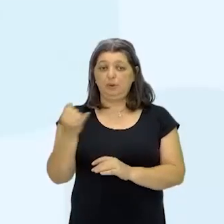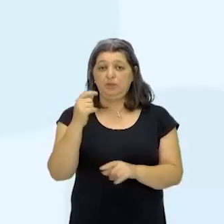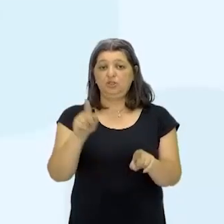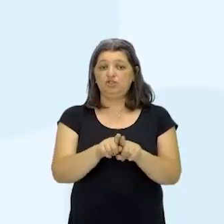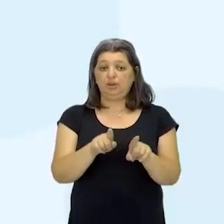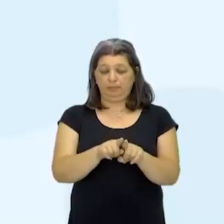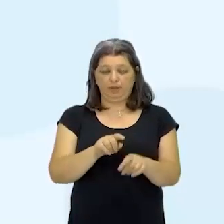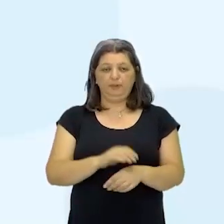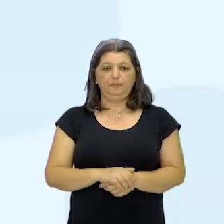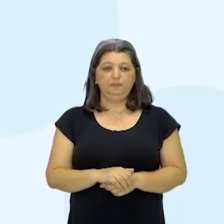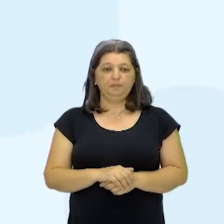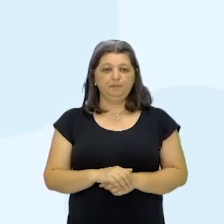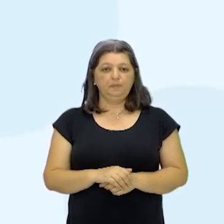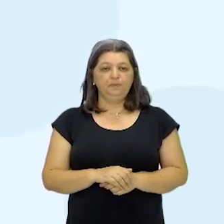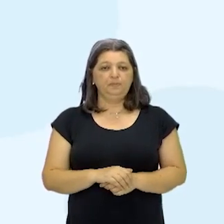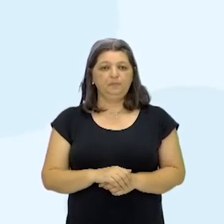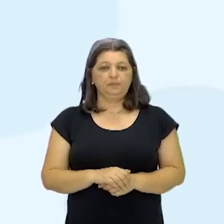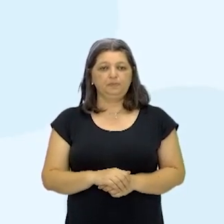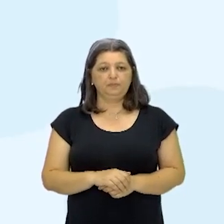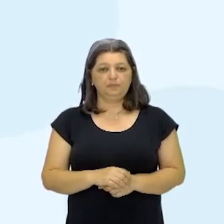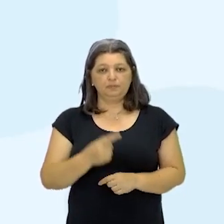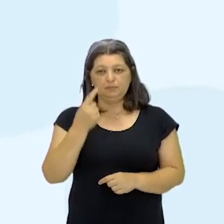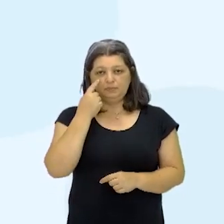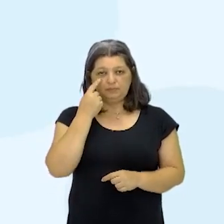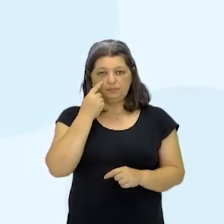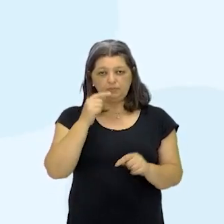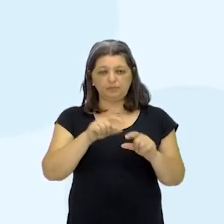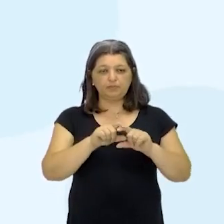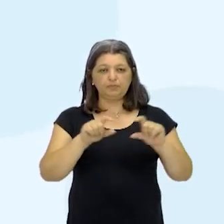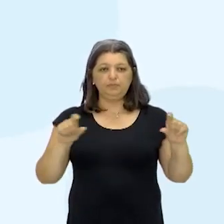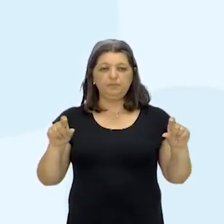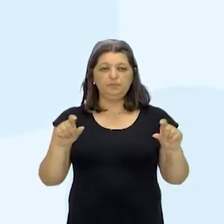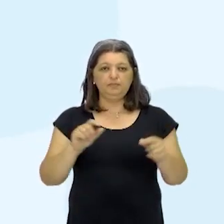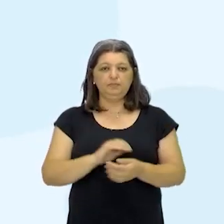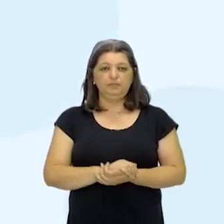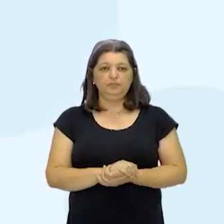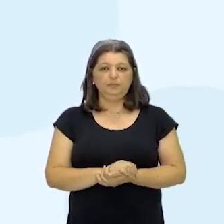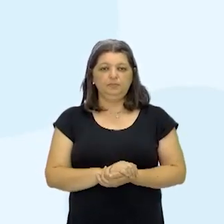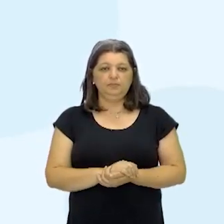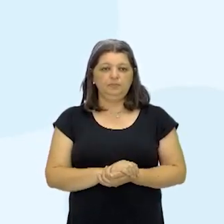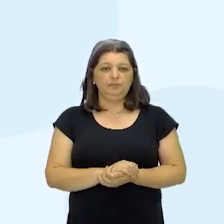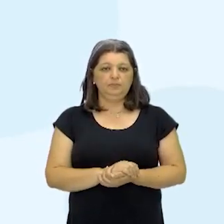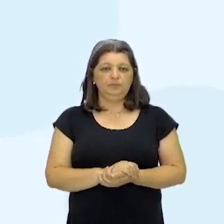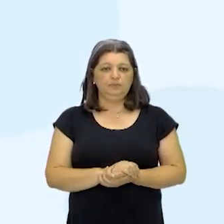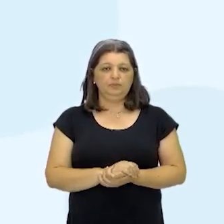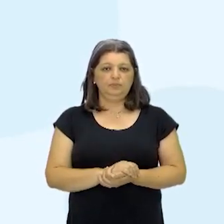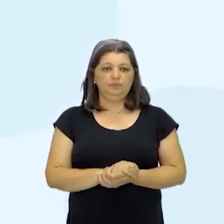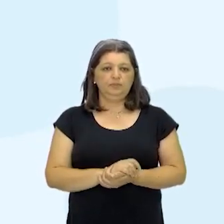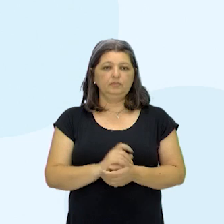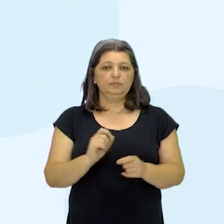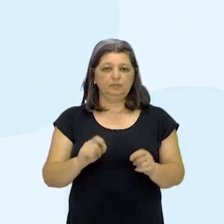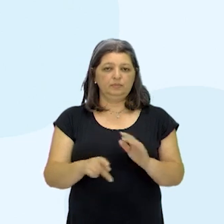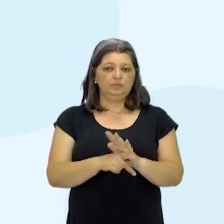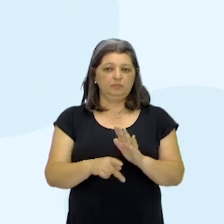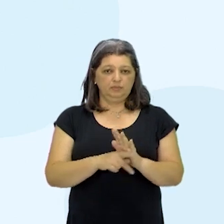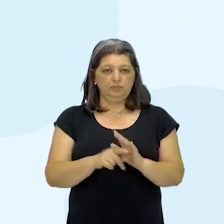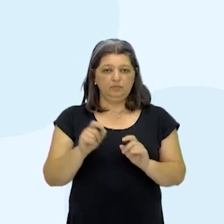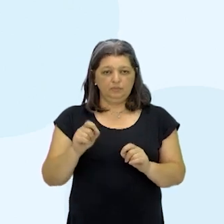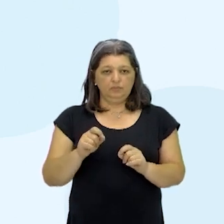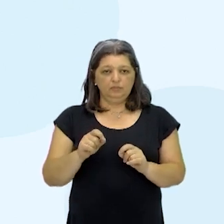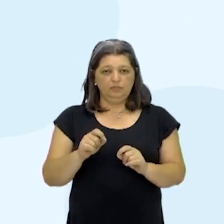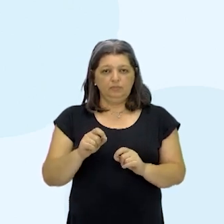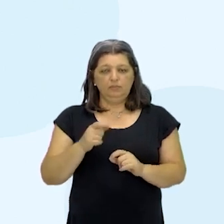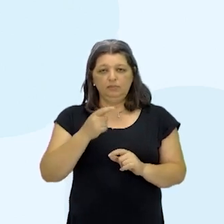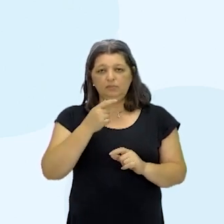começar a nossa aula com uma atividade conversa. E você tem que me quais palavras são essas. Então, quais são as três palavras